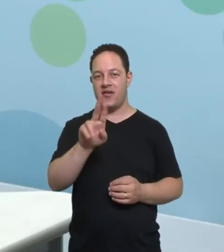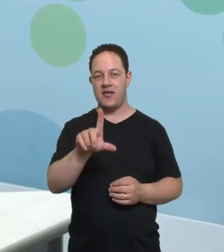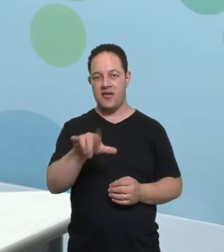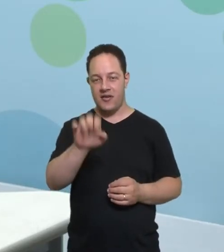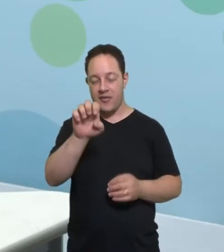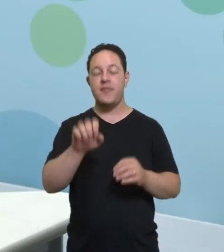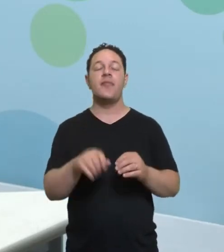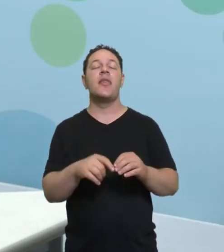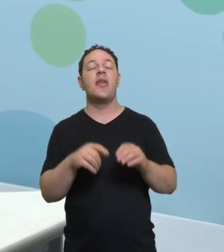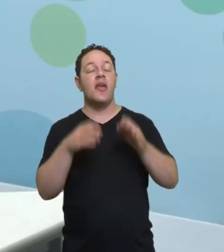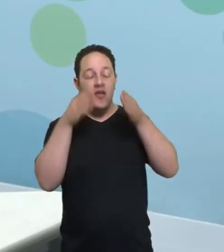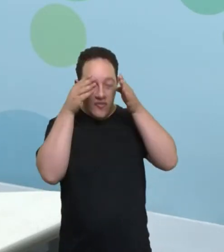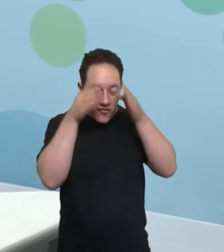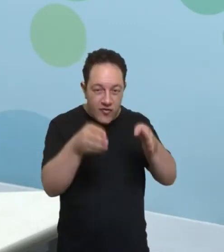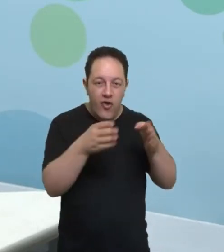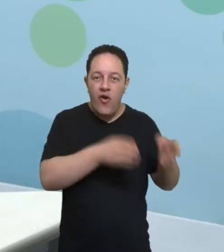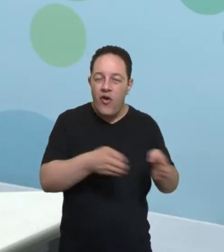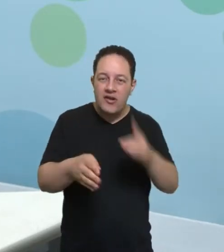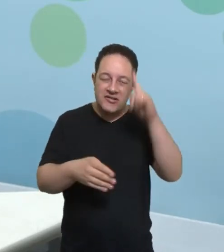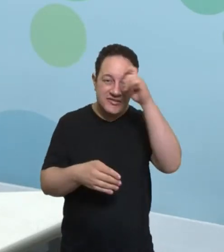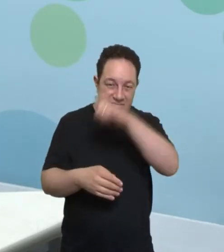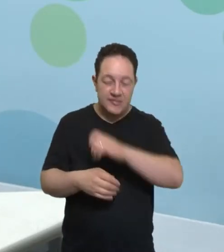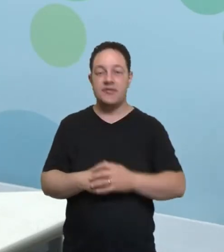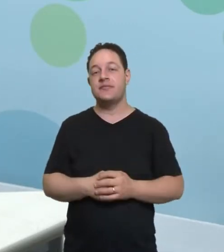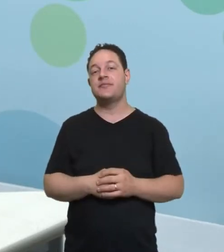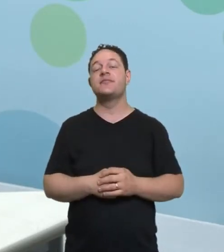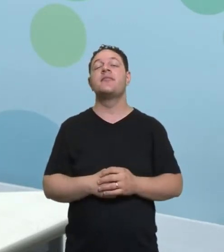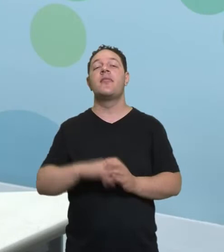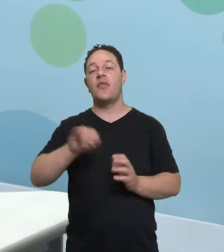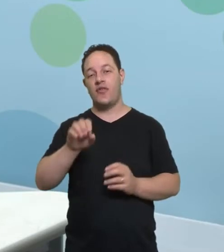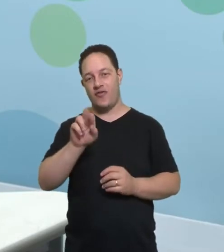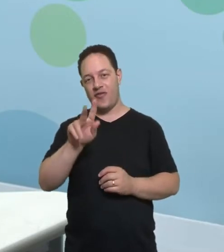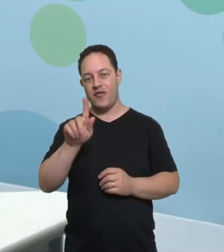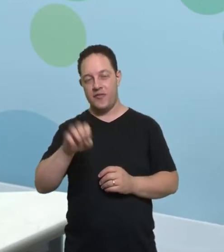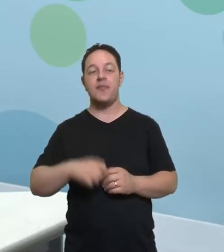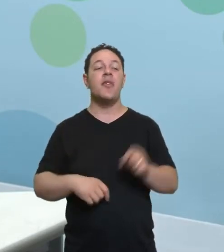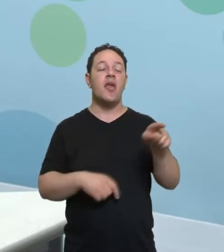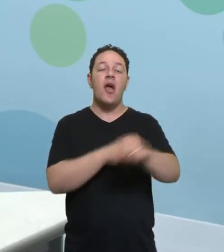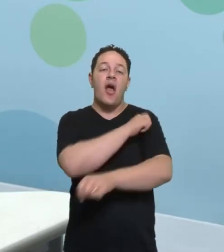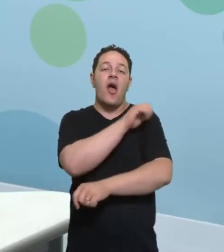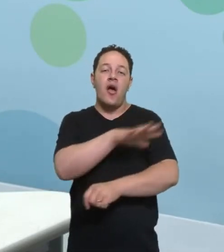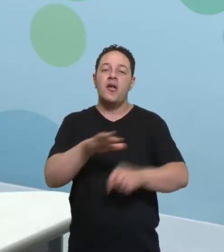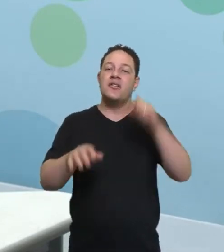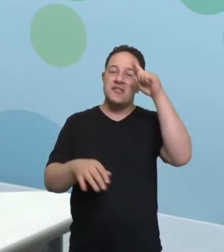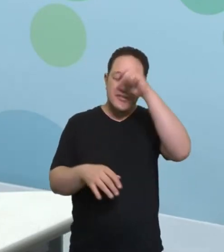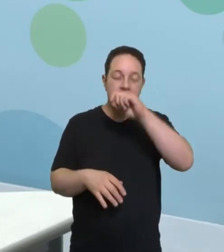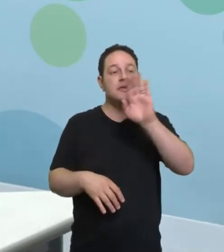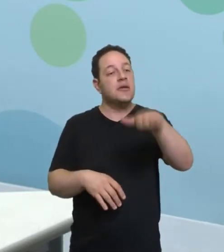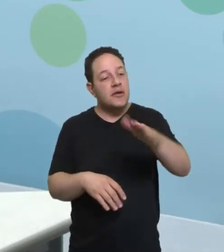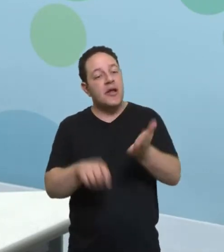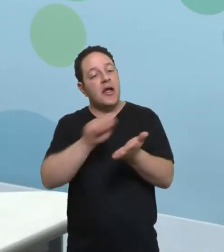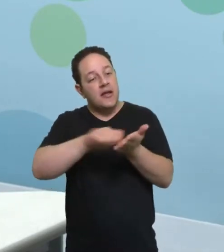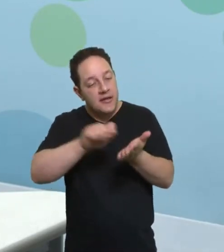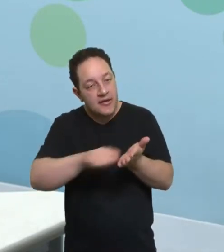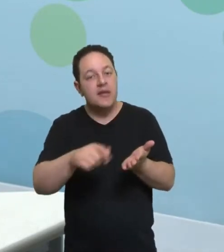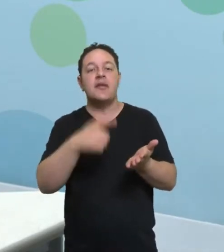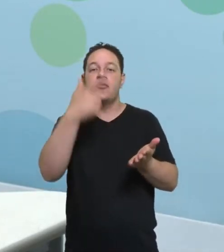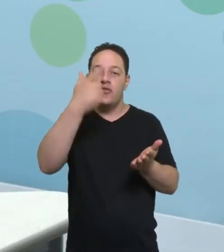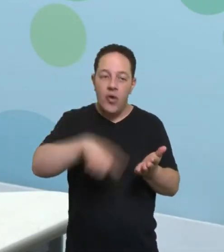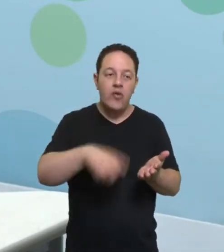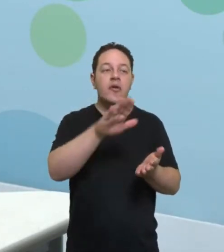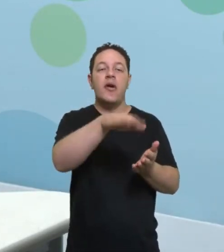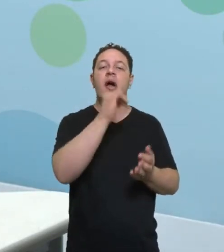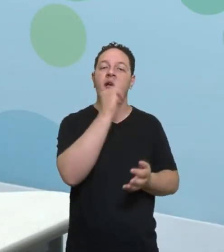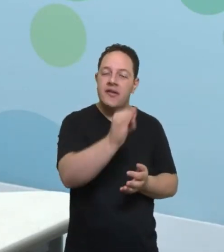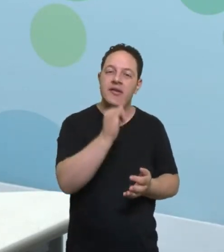Professor Jorge Os estudantes tiveram dificuldades na persistência na realização das atividades persistência